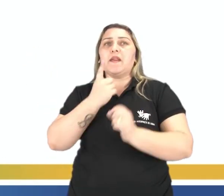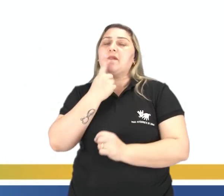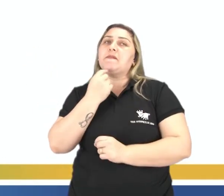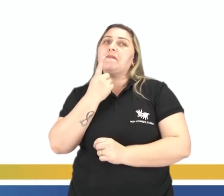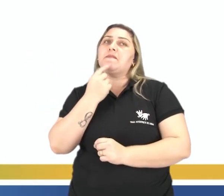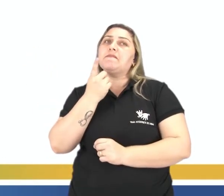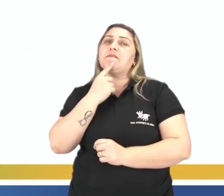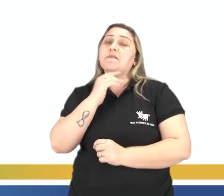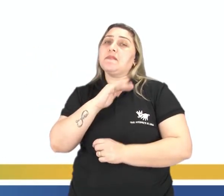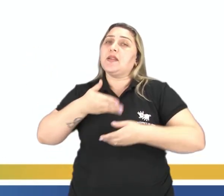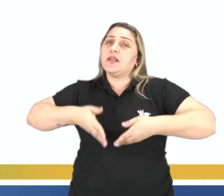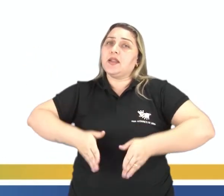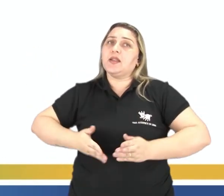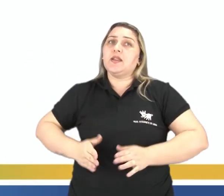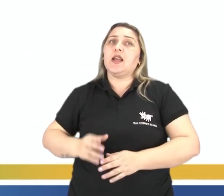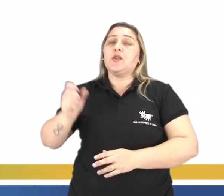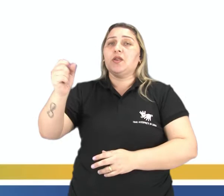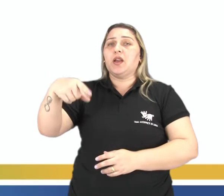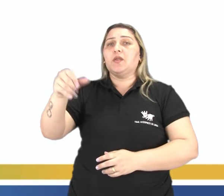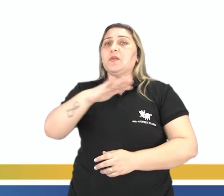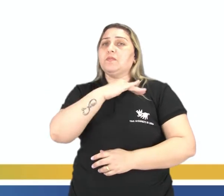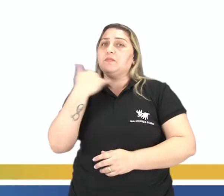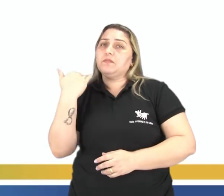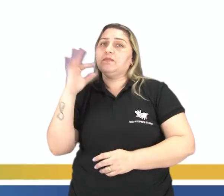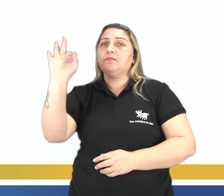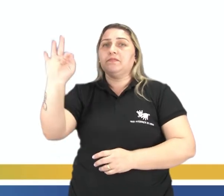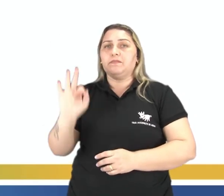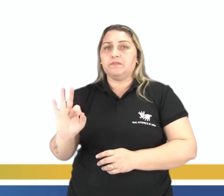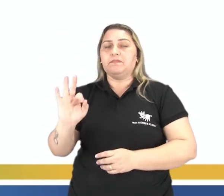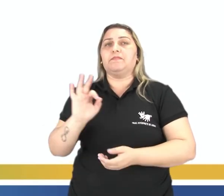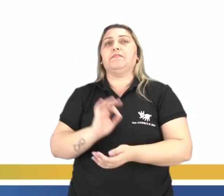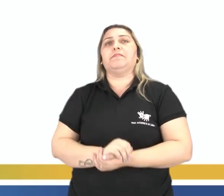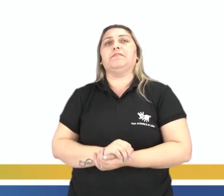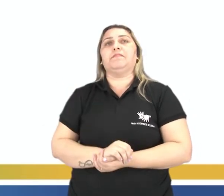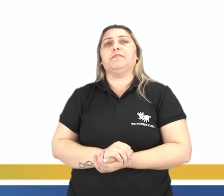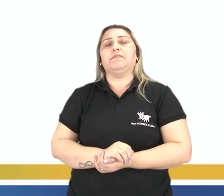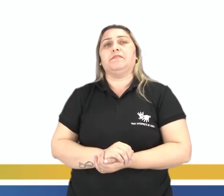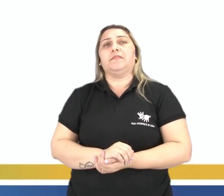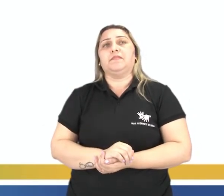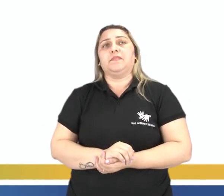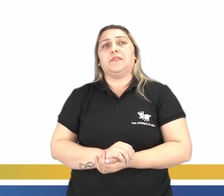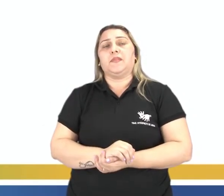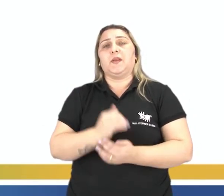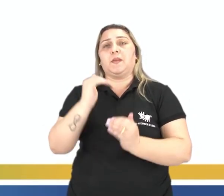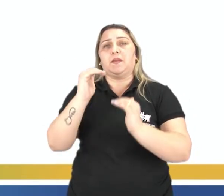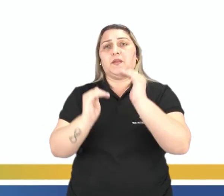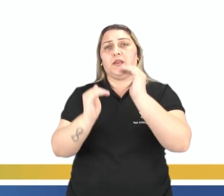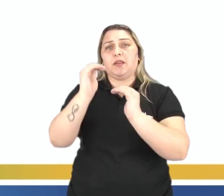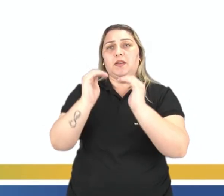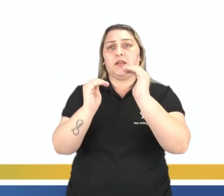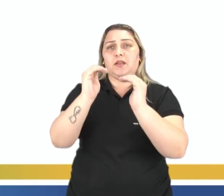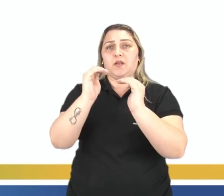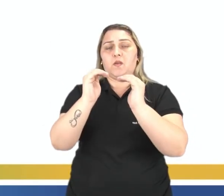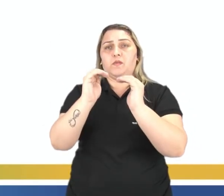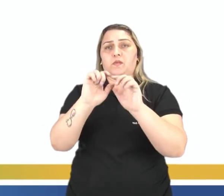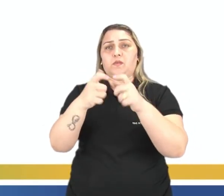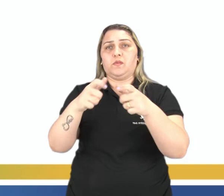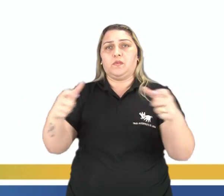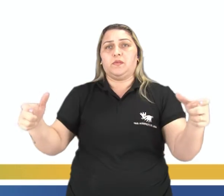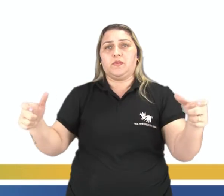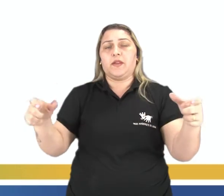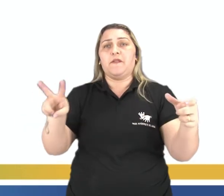é a taxa de natalidade e o que está de azul é a taxa de mortalidade. E nesse equilíbrio dos dois, nós vamos ter o